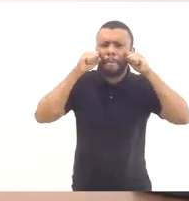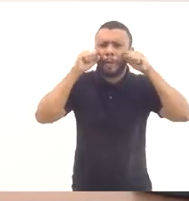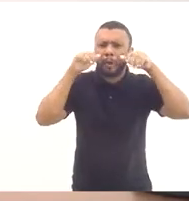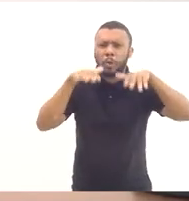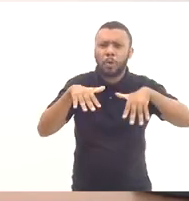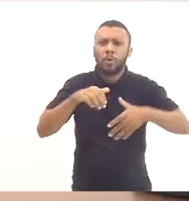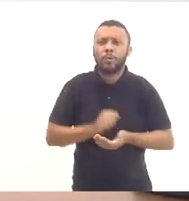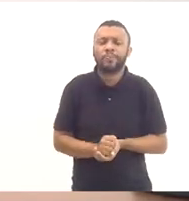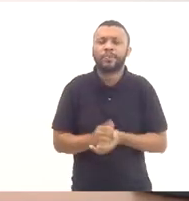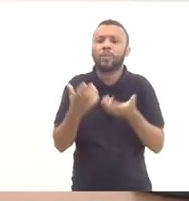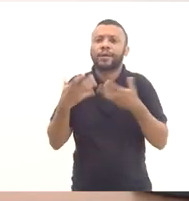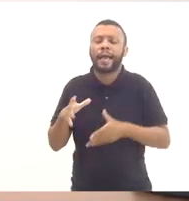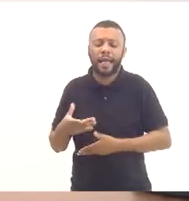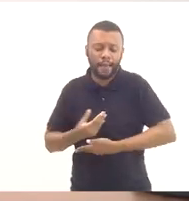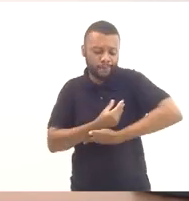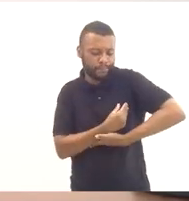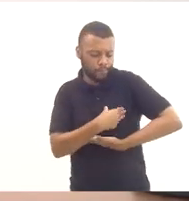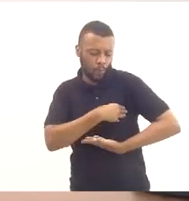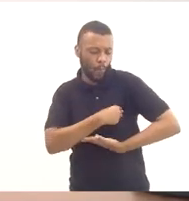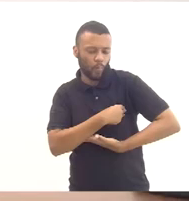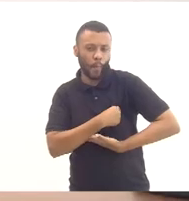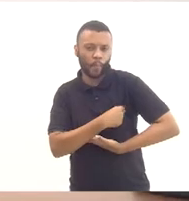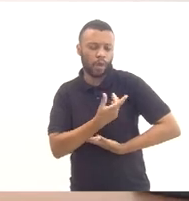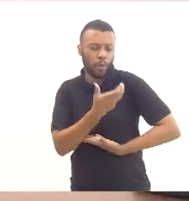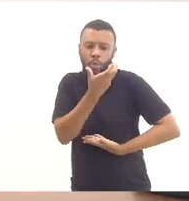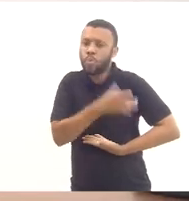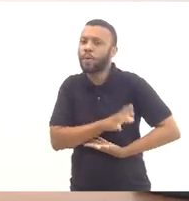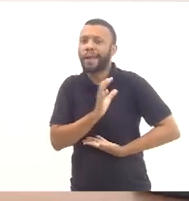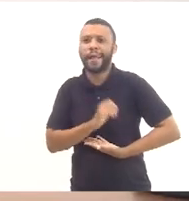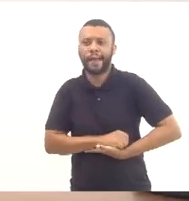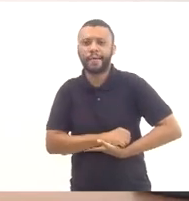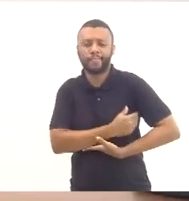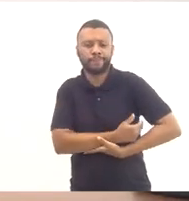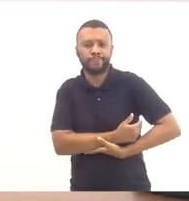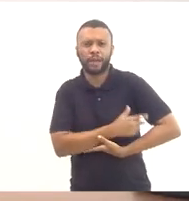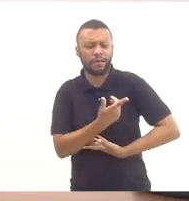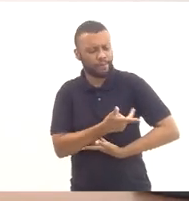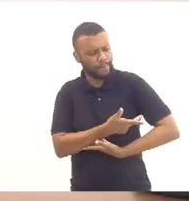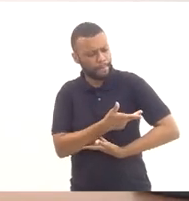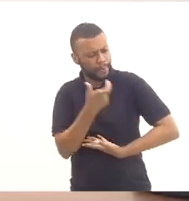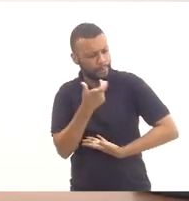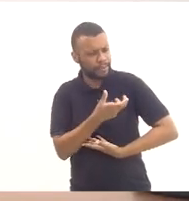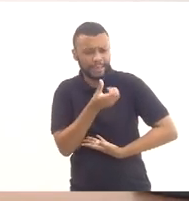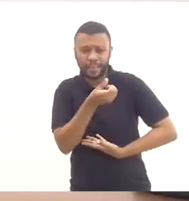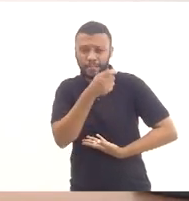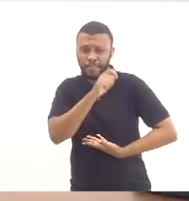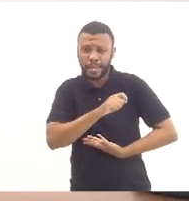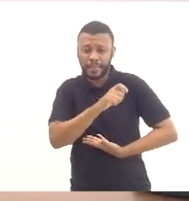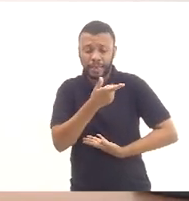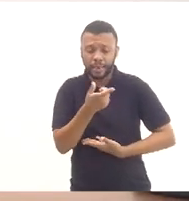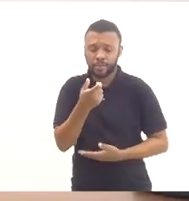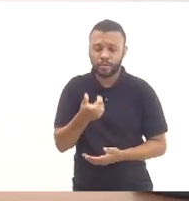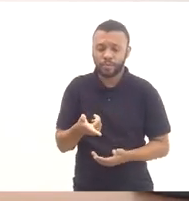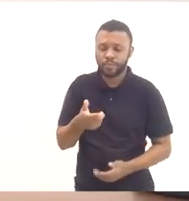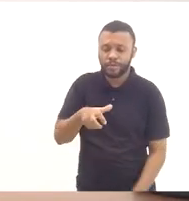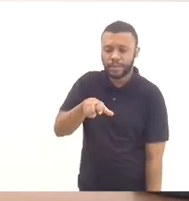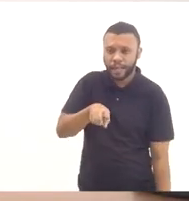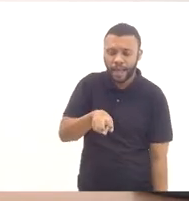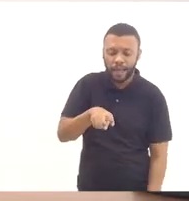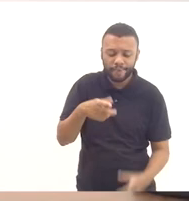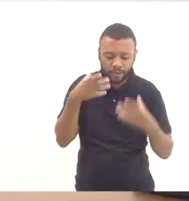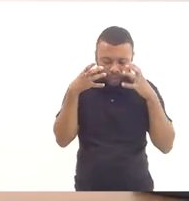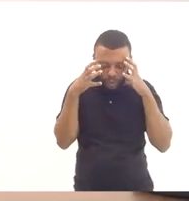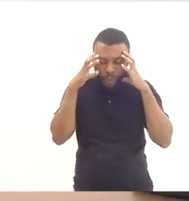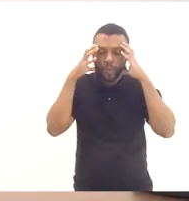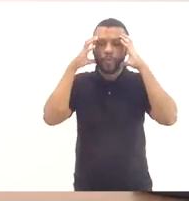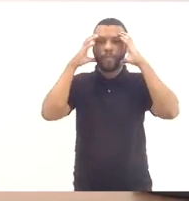não querer mamar do lado esquerdo eu comecei a observar que ele já estava com quase seis meses ele ainda não sentava não sustentava a cabeça plenamente